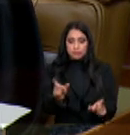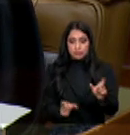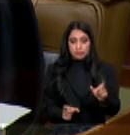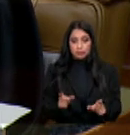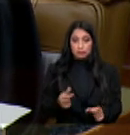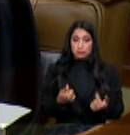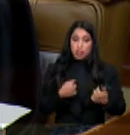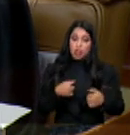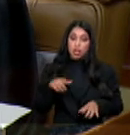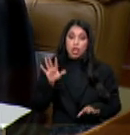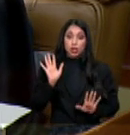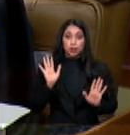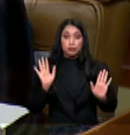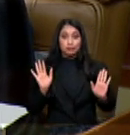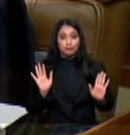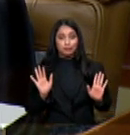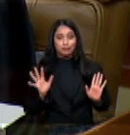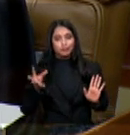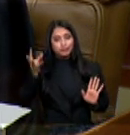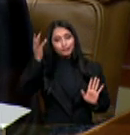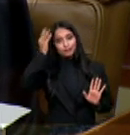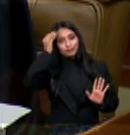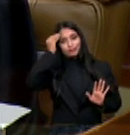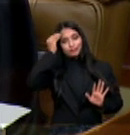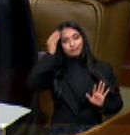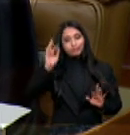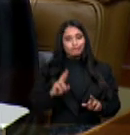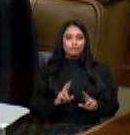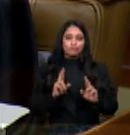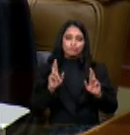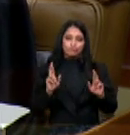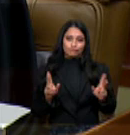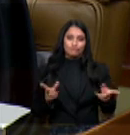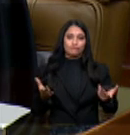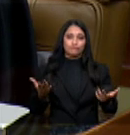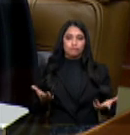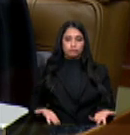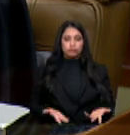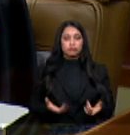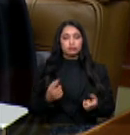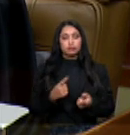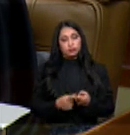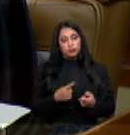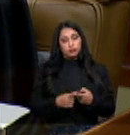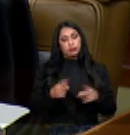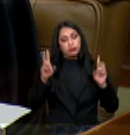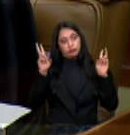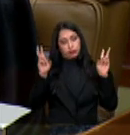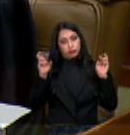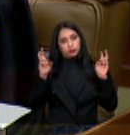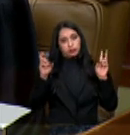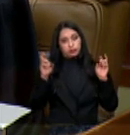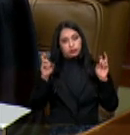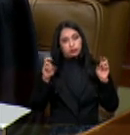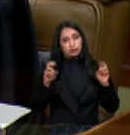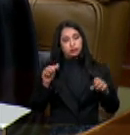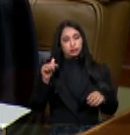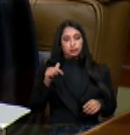Tenho para mim, salvo compreensão em sentido diverso, que é do que se trata